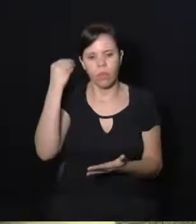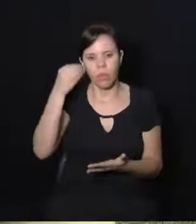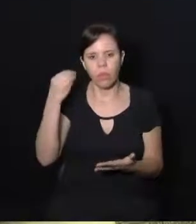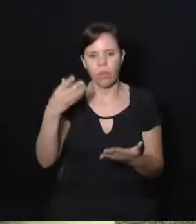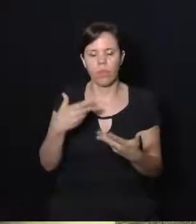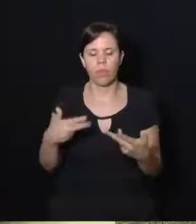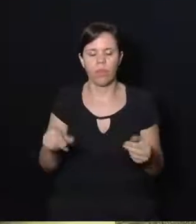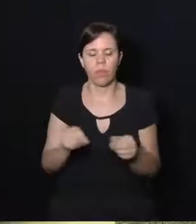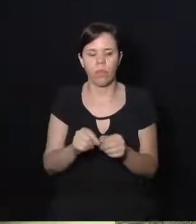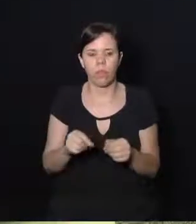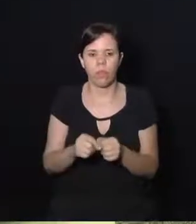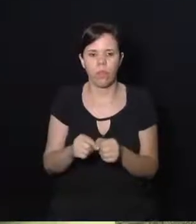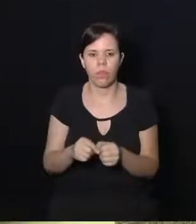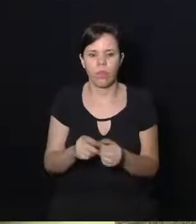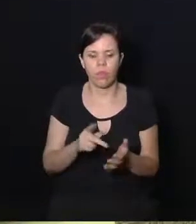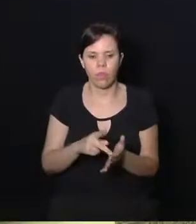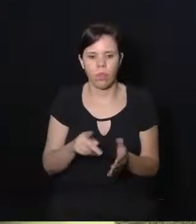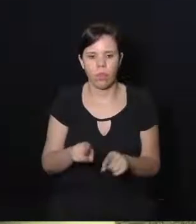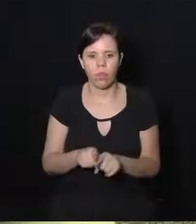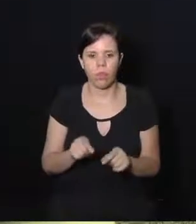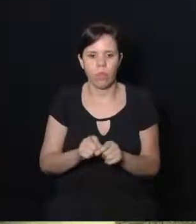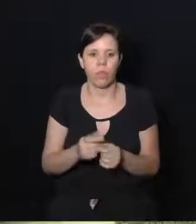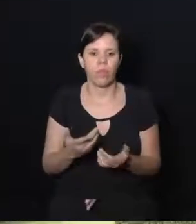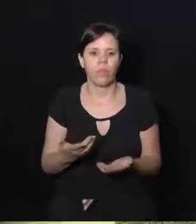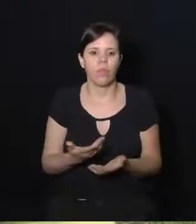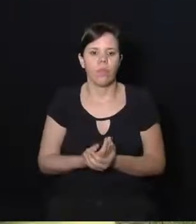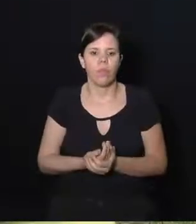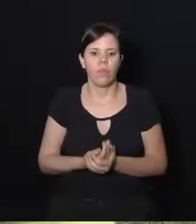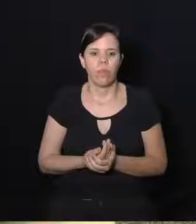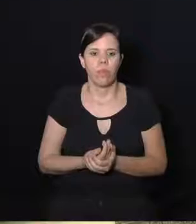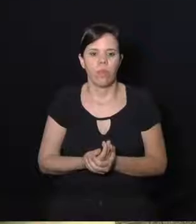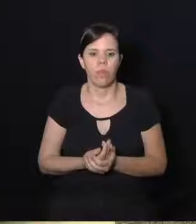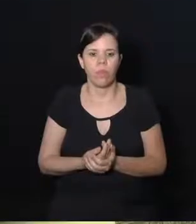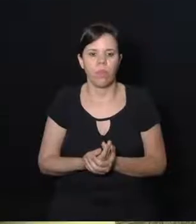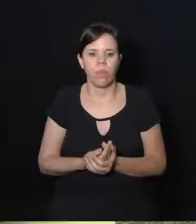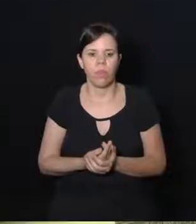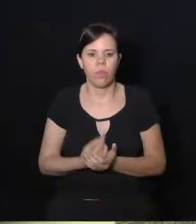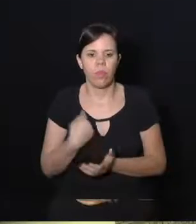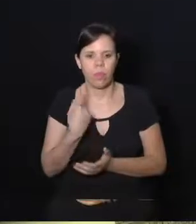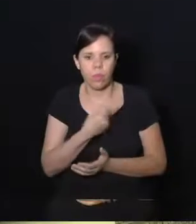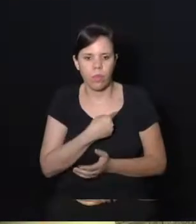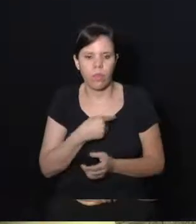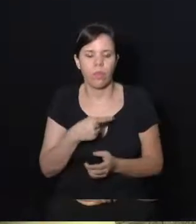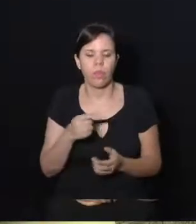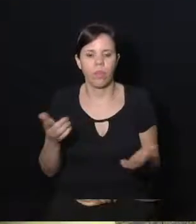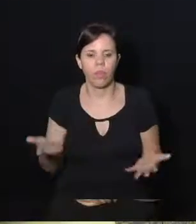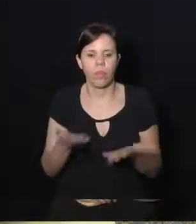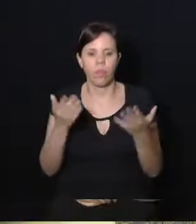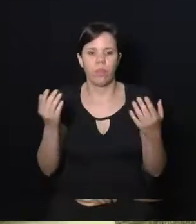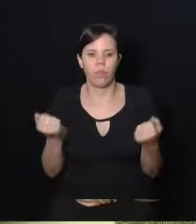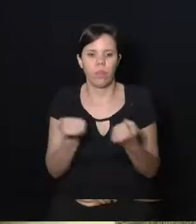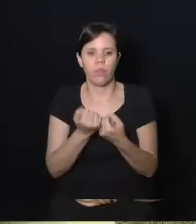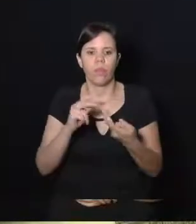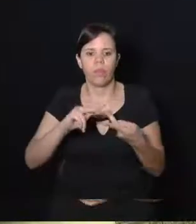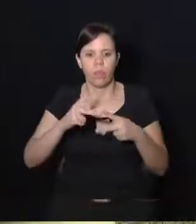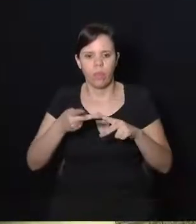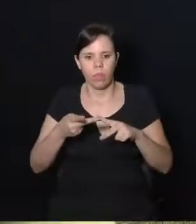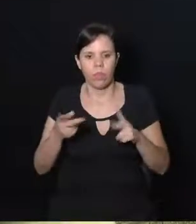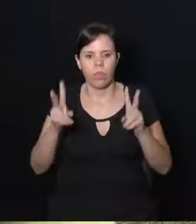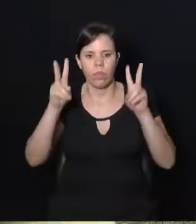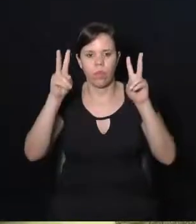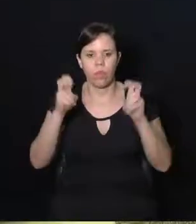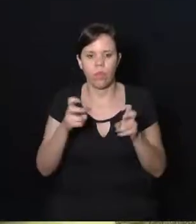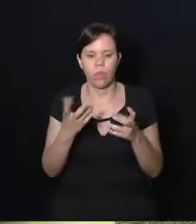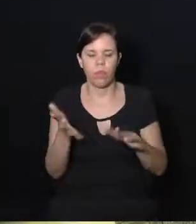aprendizado e, sem dúvida alguma, isso traz para nós mais condições de lidarmos com a